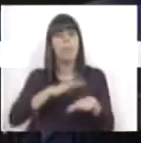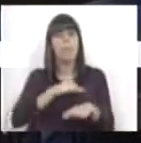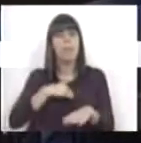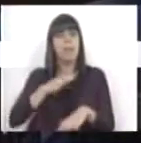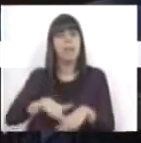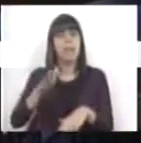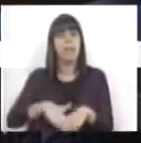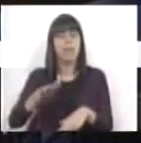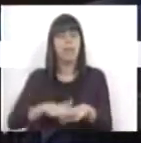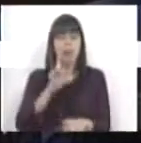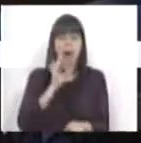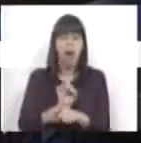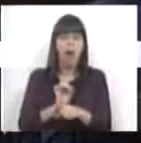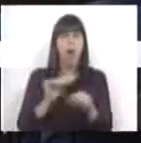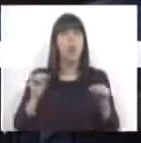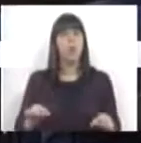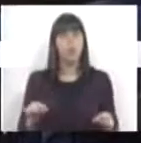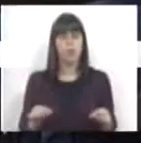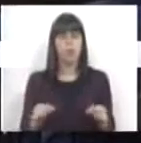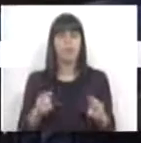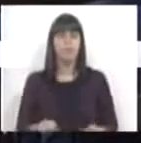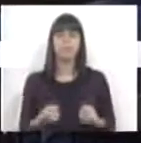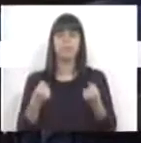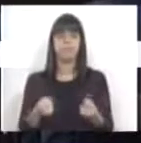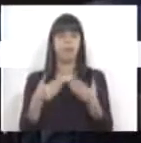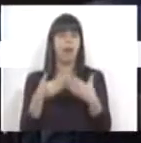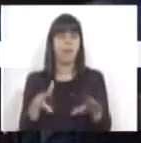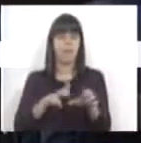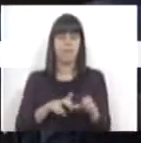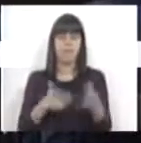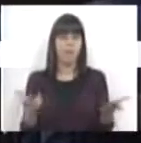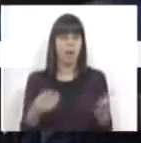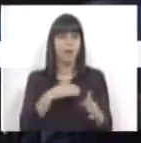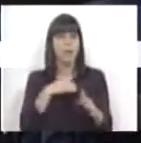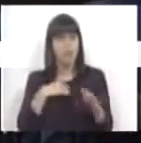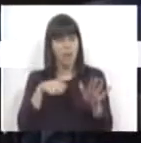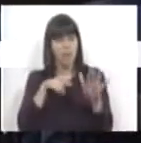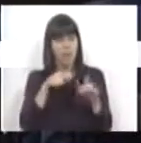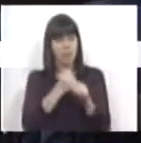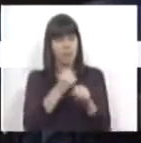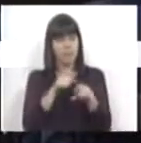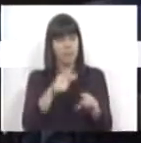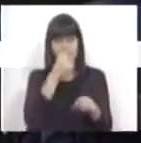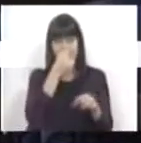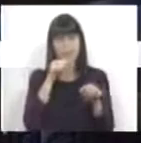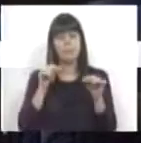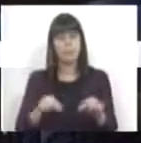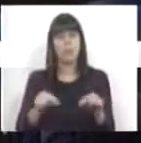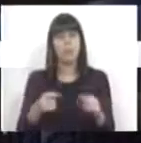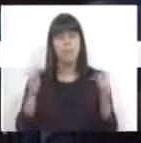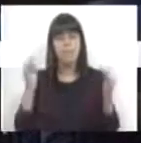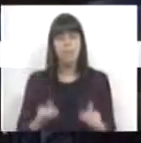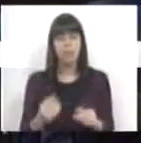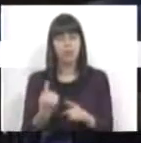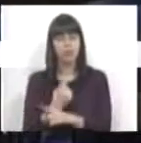de médicos são aquelas que hoje não conseguem abrir vagas para internato médico e, portanto, são aquelas que hoje têm